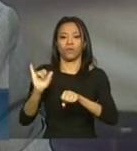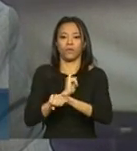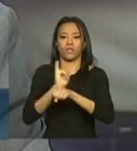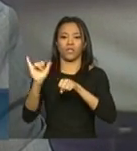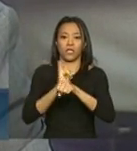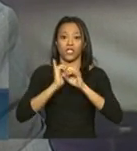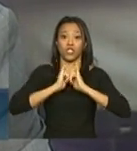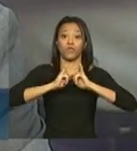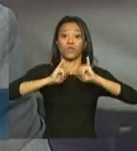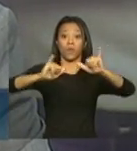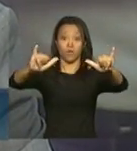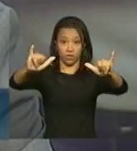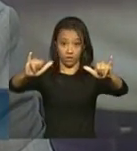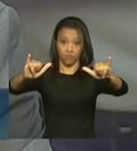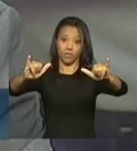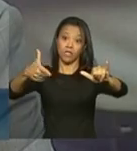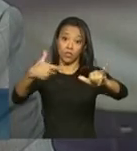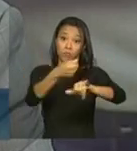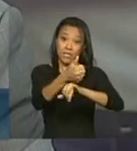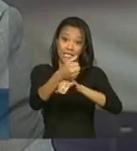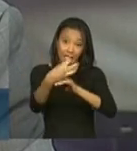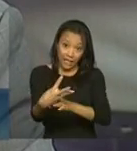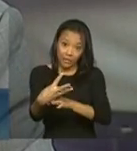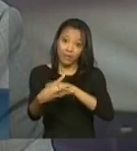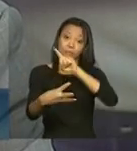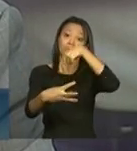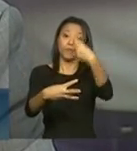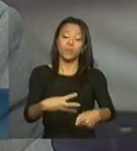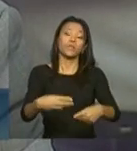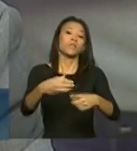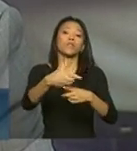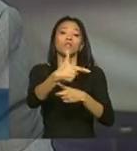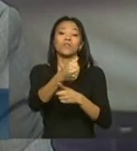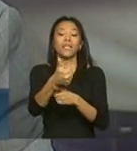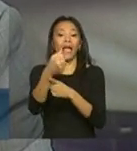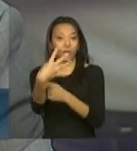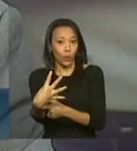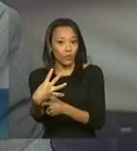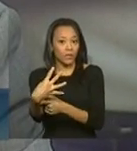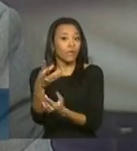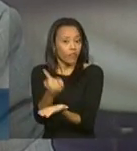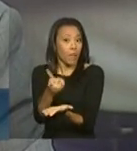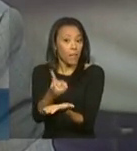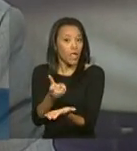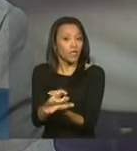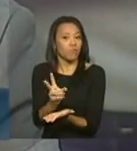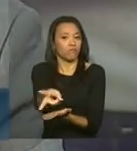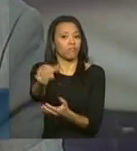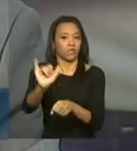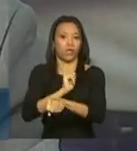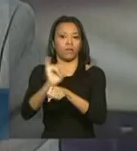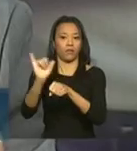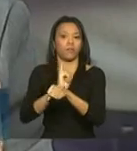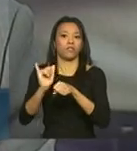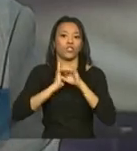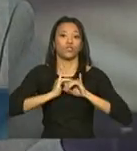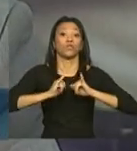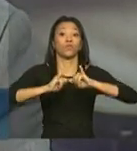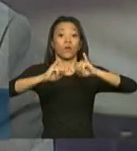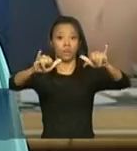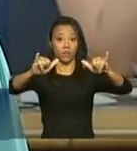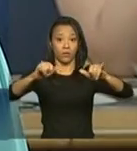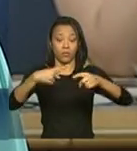em 2013. Em 2014, a estratégia do Ministério era a mesma, era trabalhar, porque...